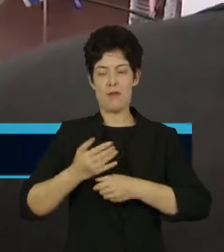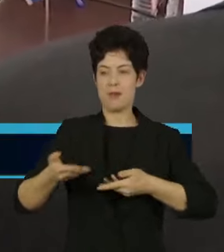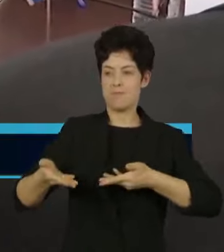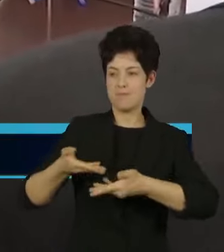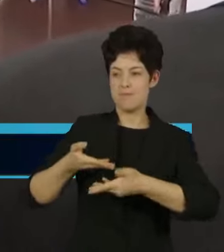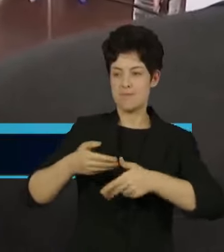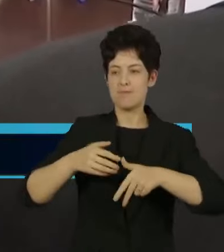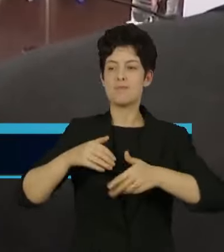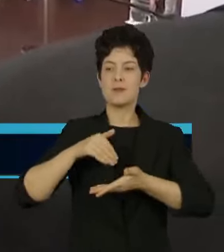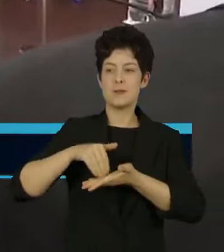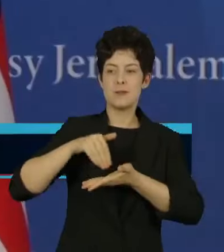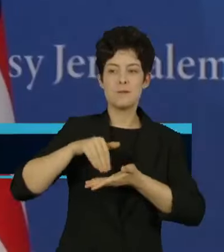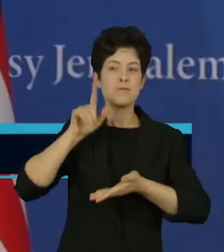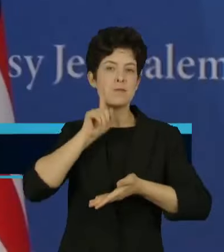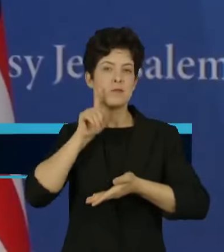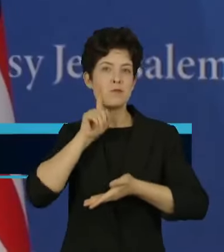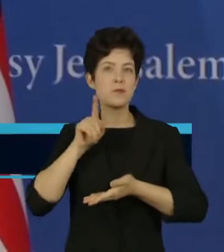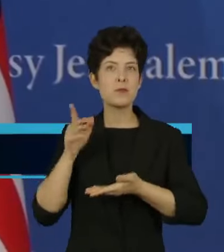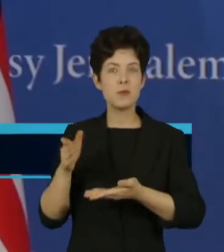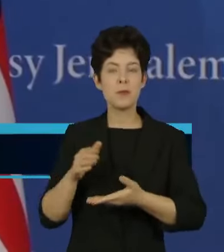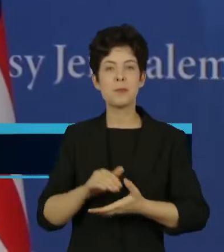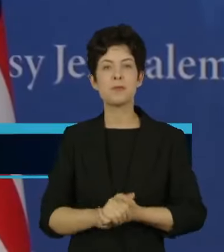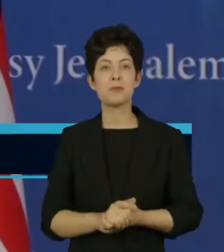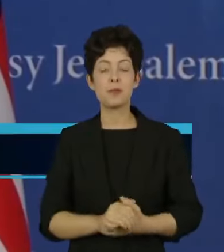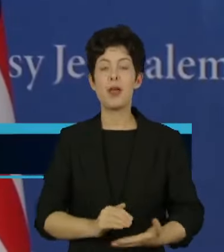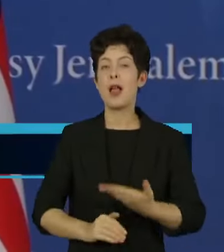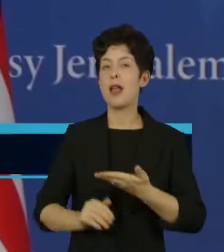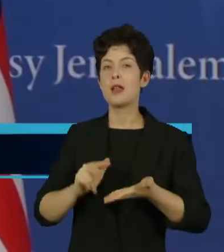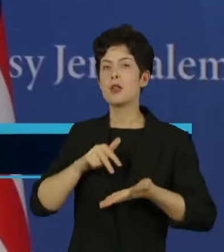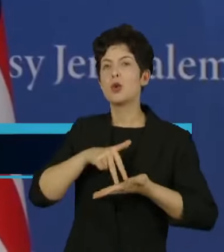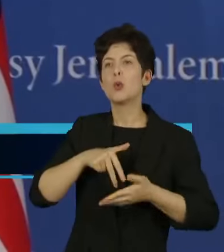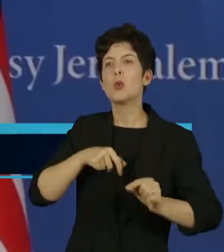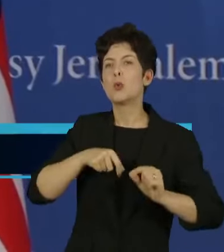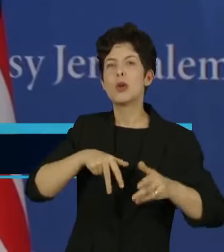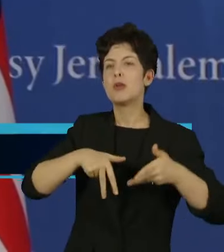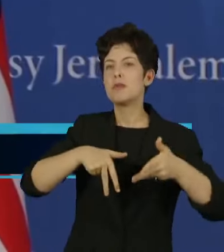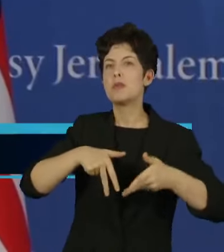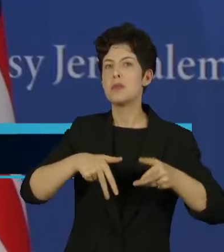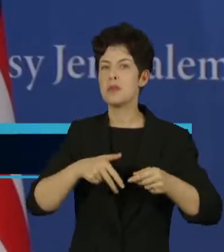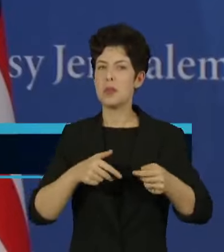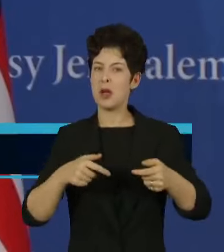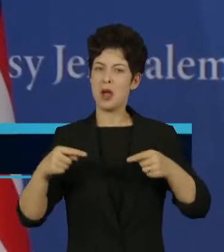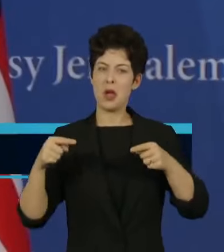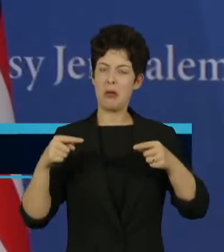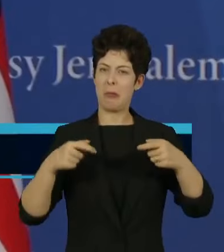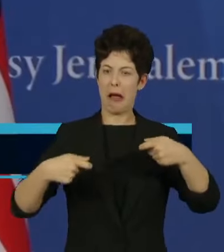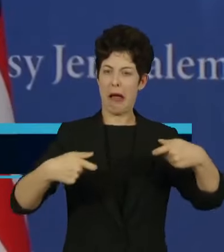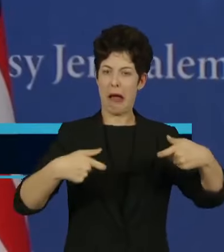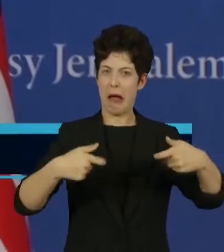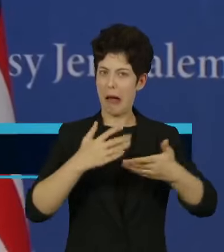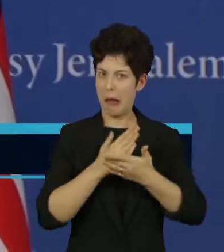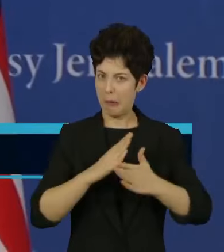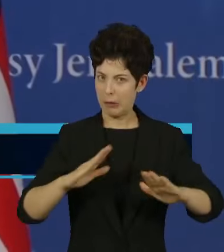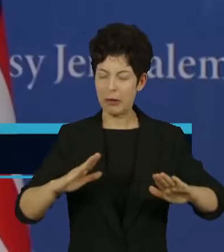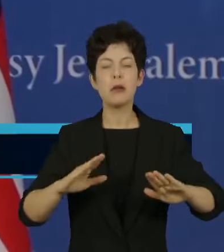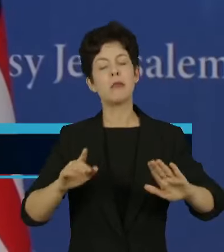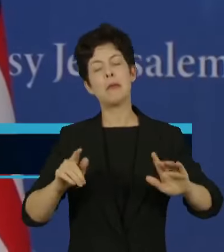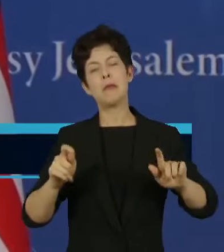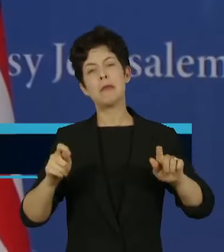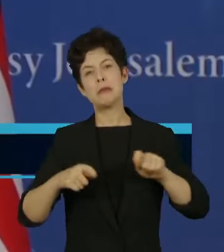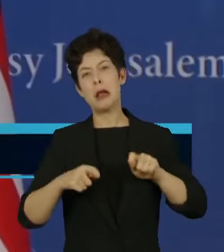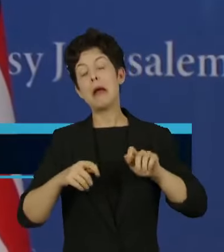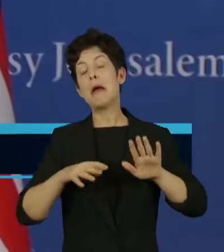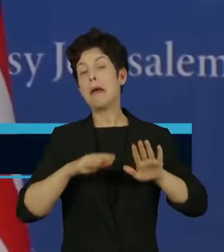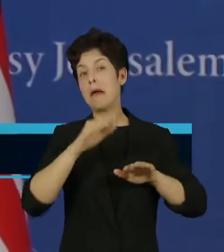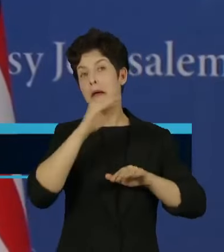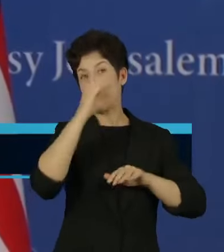dos Estados Unidos mas Anthony blinken disse em seguida que o cessar fogo ainda é uma possibilidade e que a resposta do